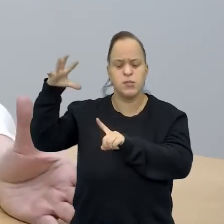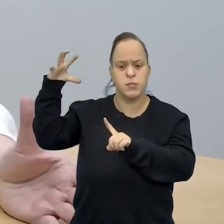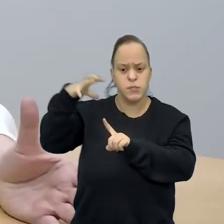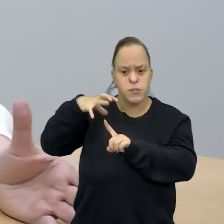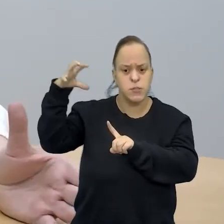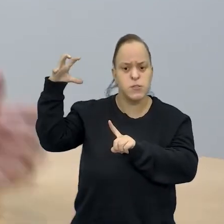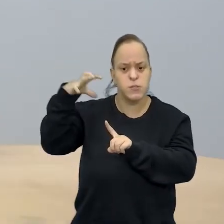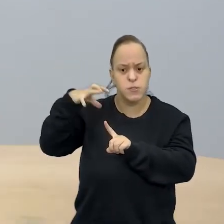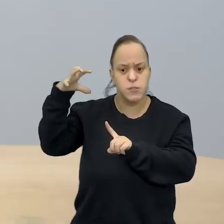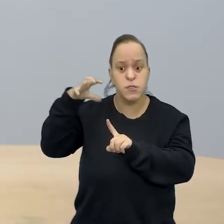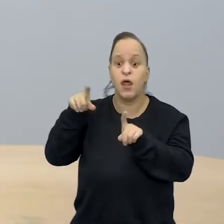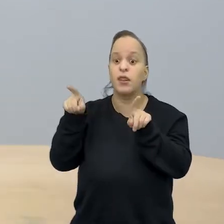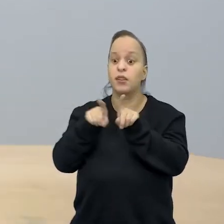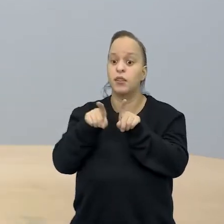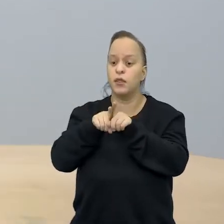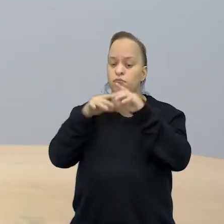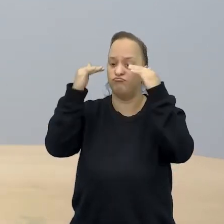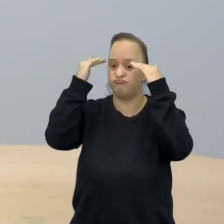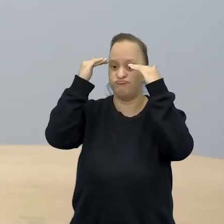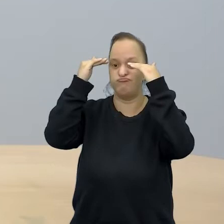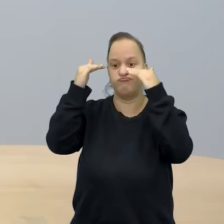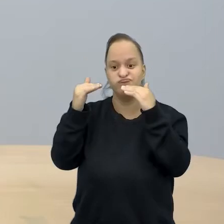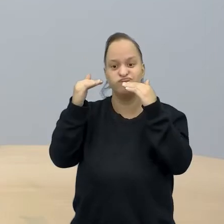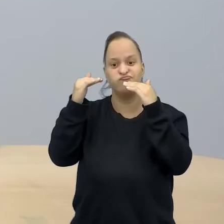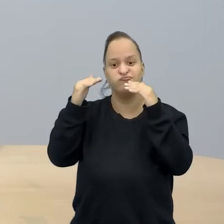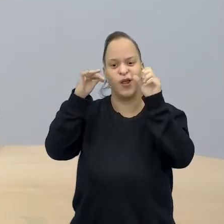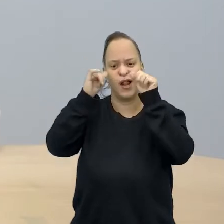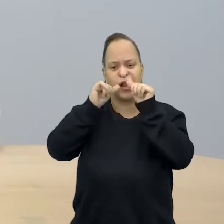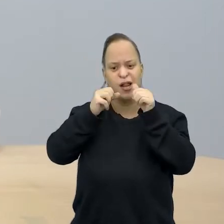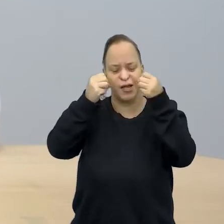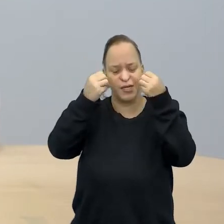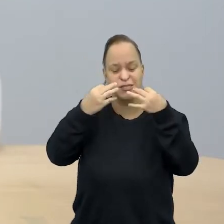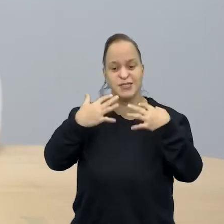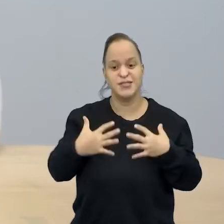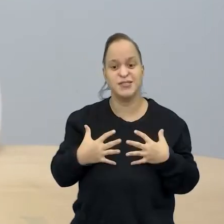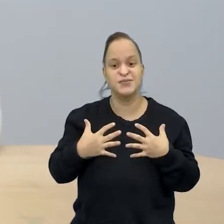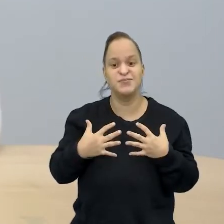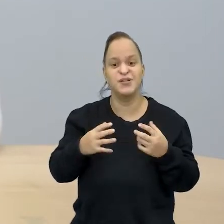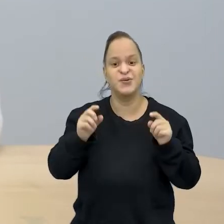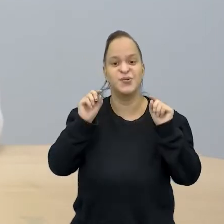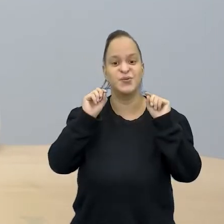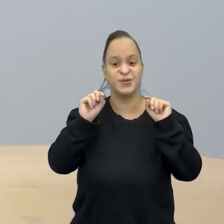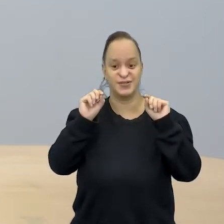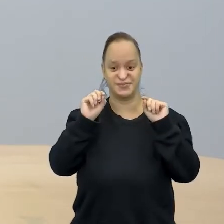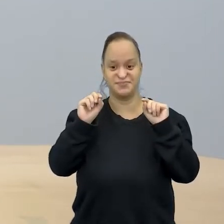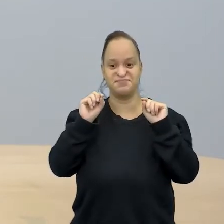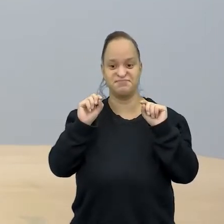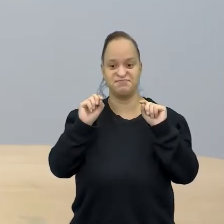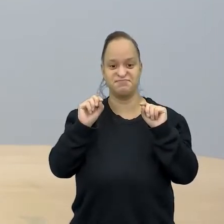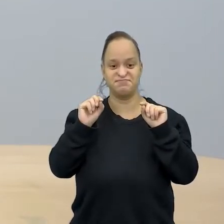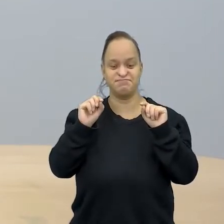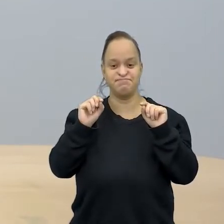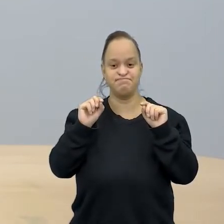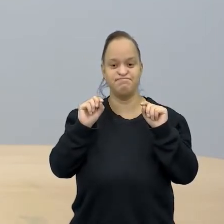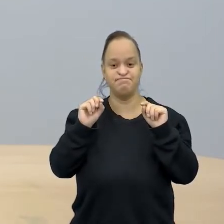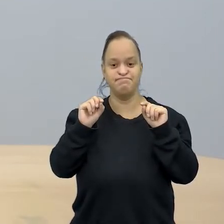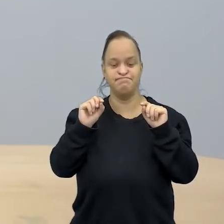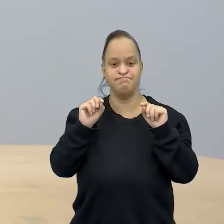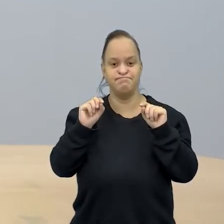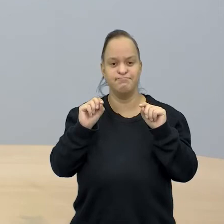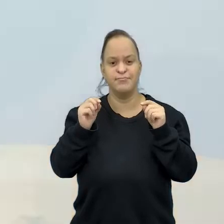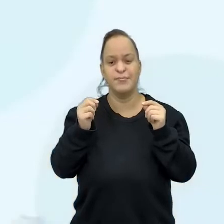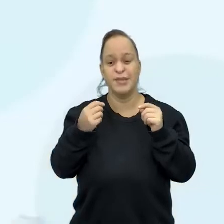aí o que ele diz para a gente, né, uma das novidades aí da sua obra, é mostrar para a gente que existe uma